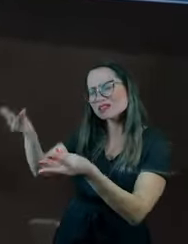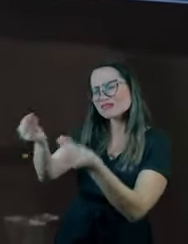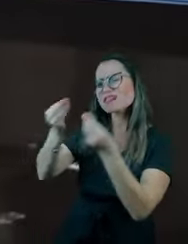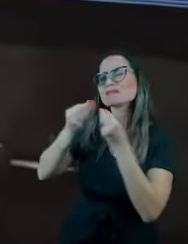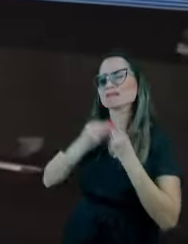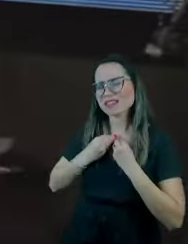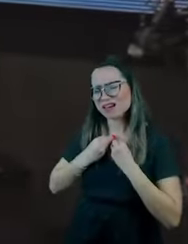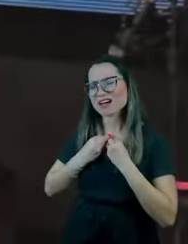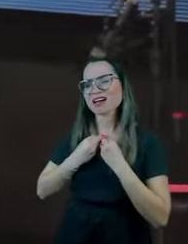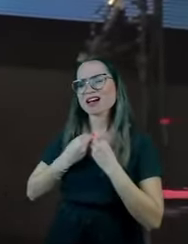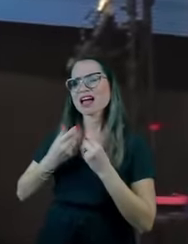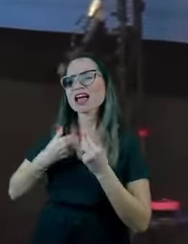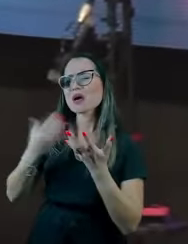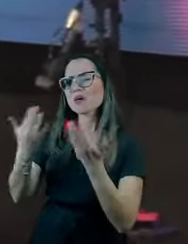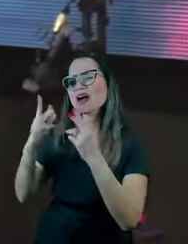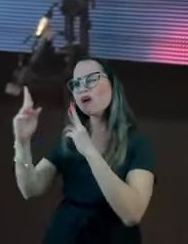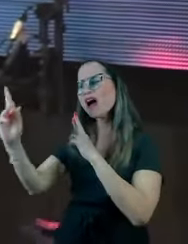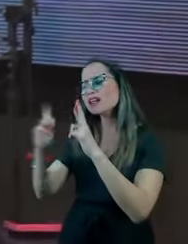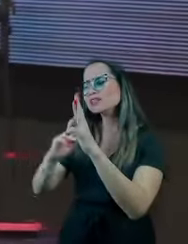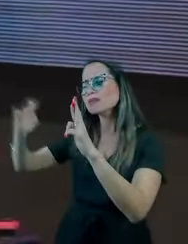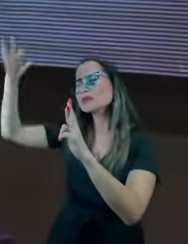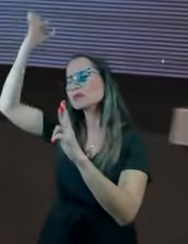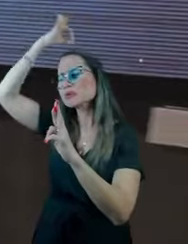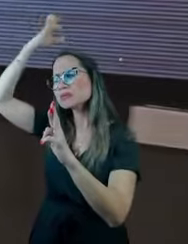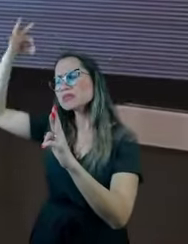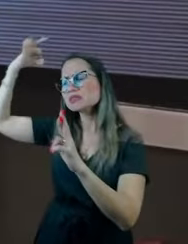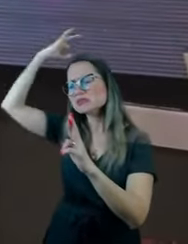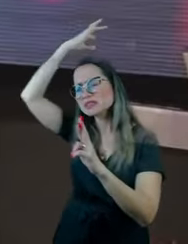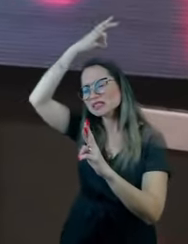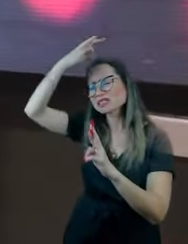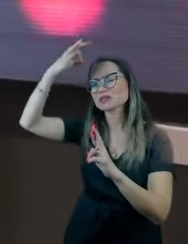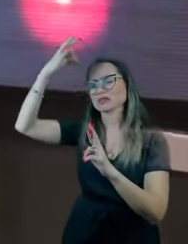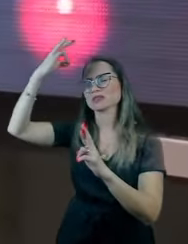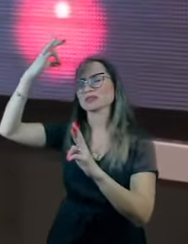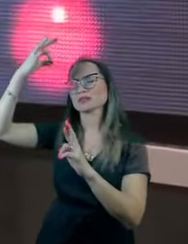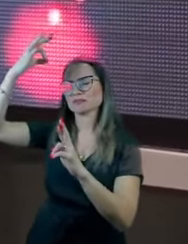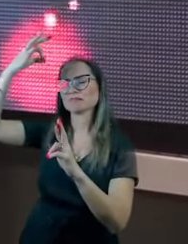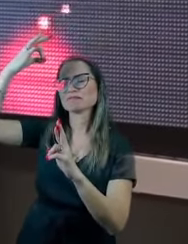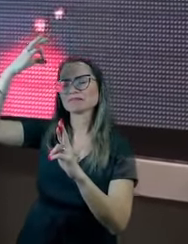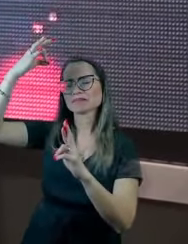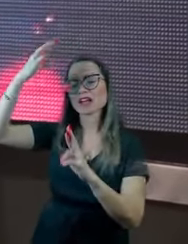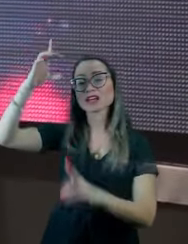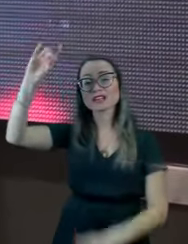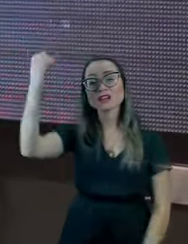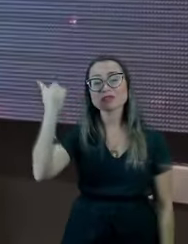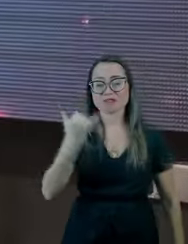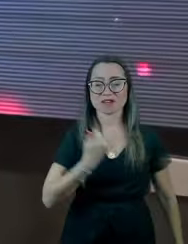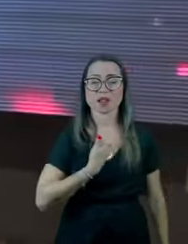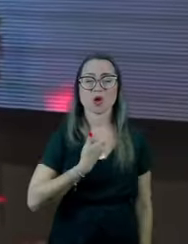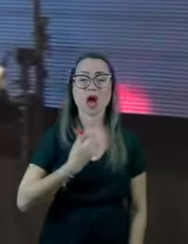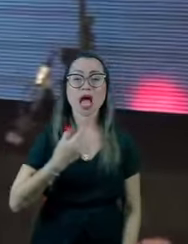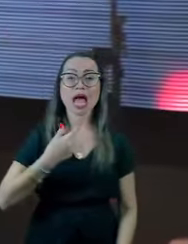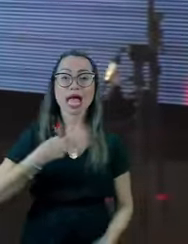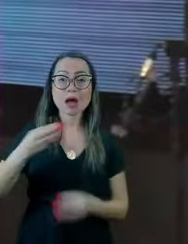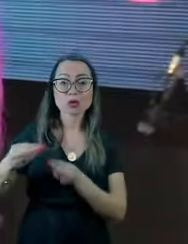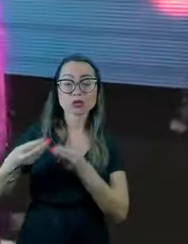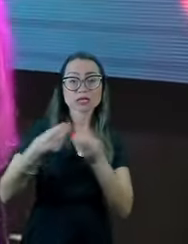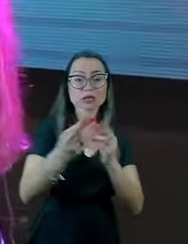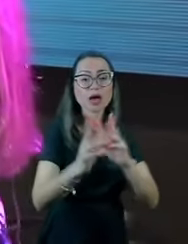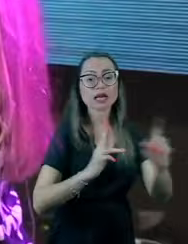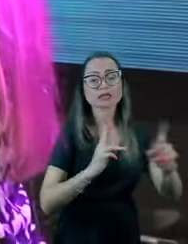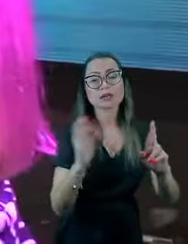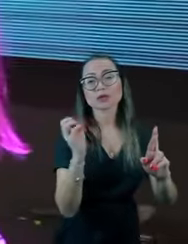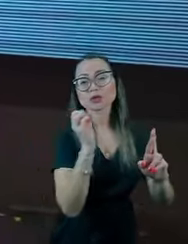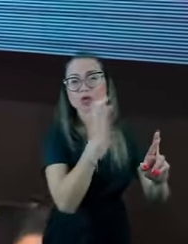fome da sua mesa. Existe uma mesa posta para você. Deus me falou, eu estou colocando uma mesa diante das